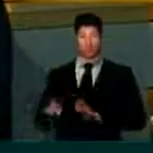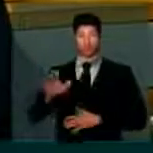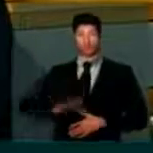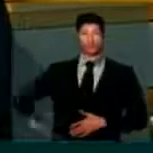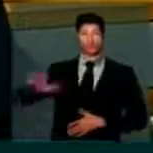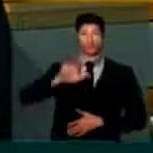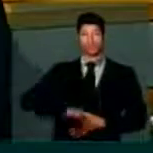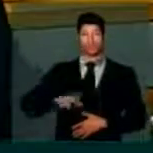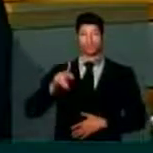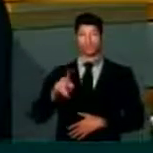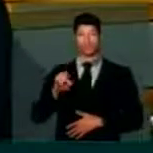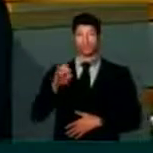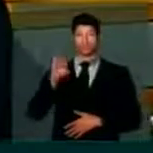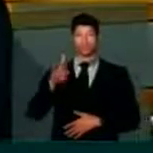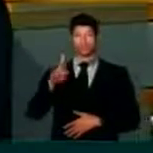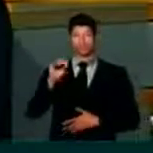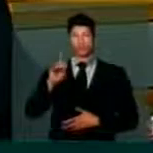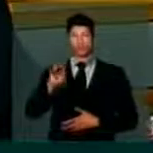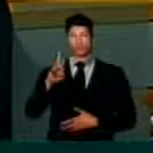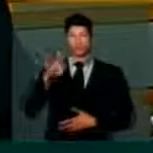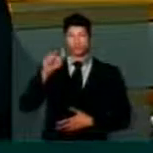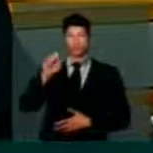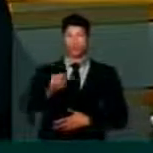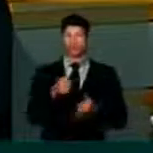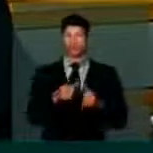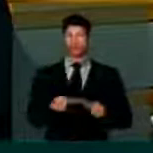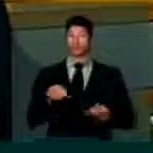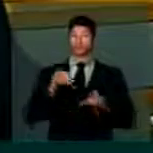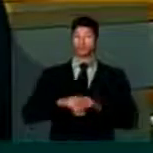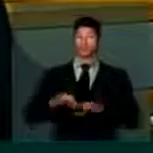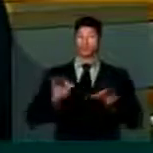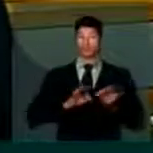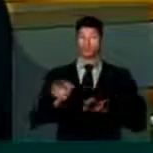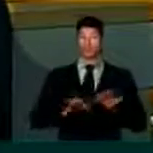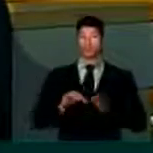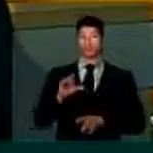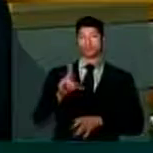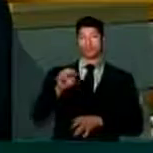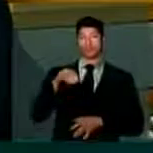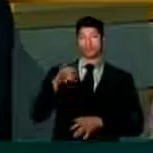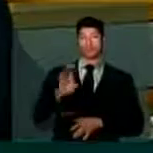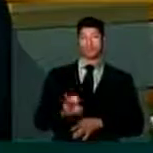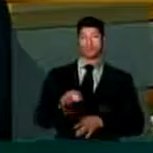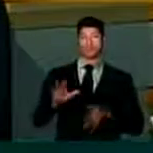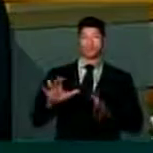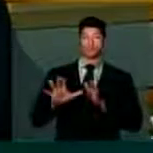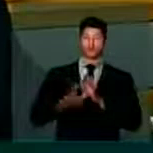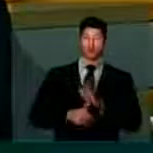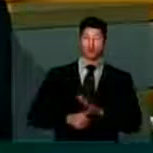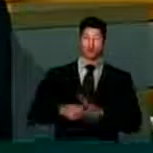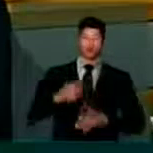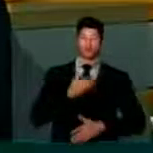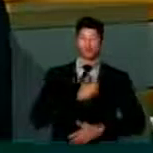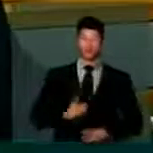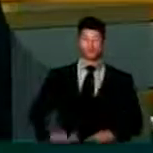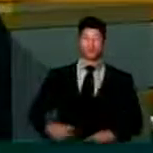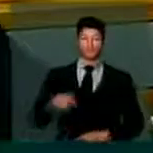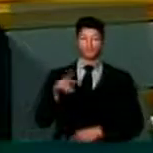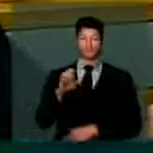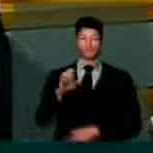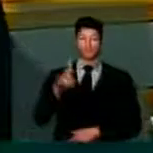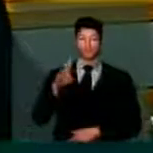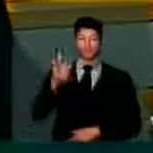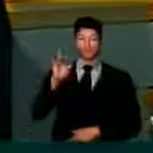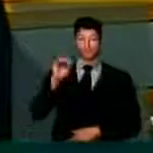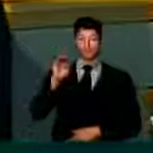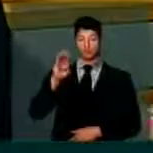diretores da Petrobras. Então nós estamos dentro de uma organização criminosa, uma organização que meteu a mão no dinheiro público da Petrobras,